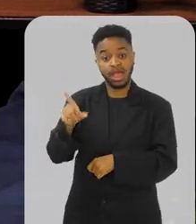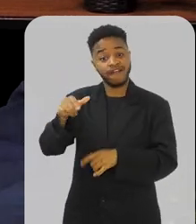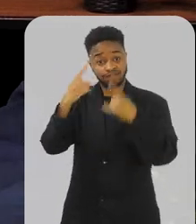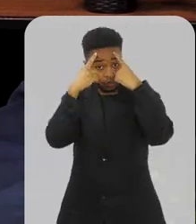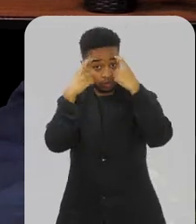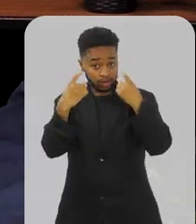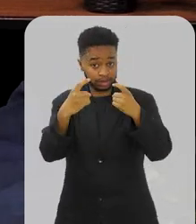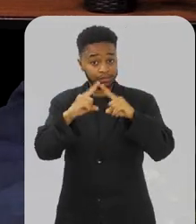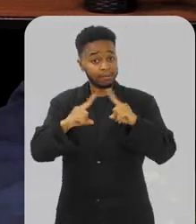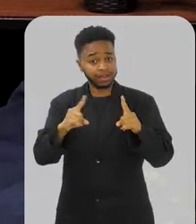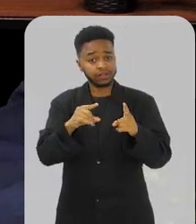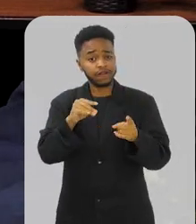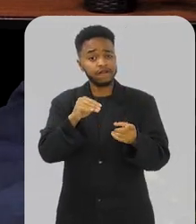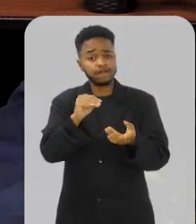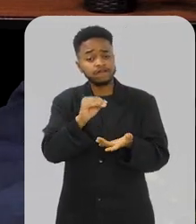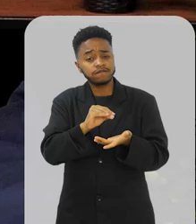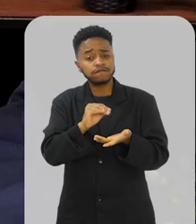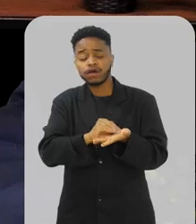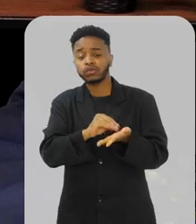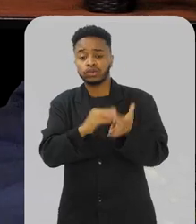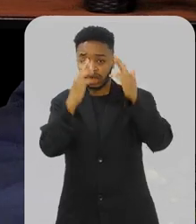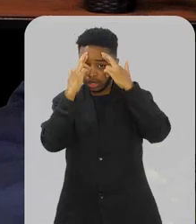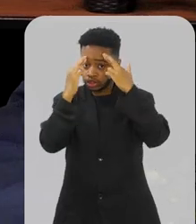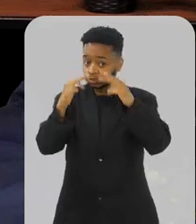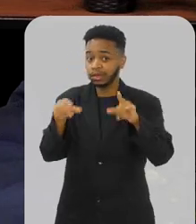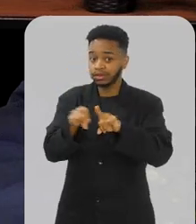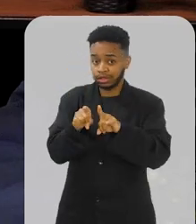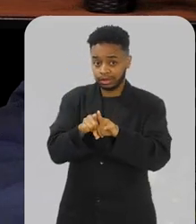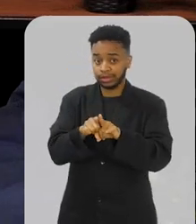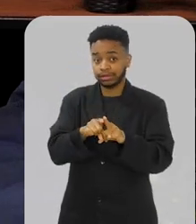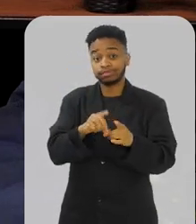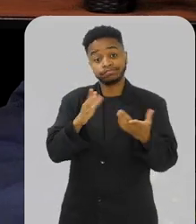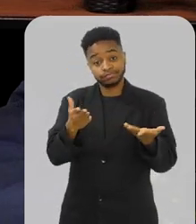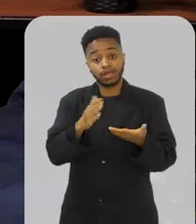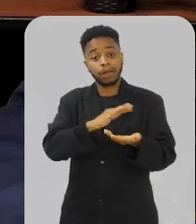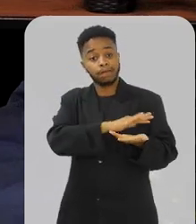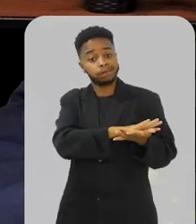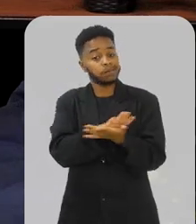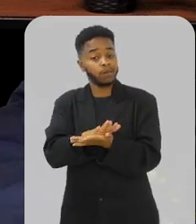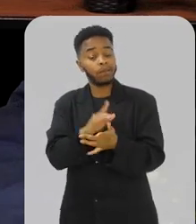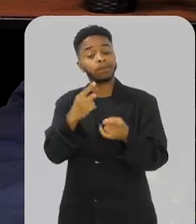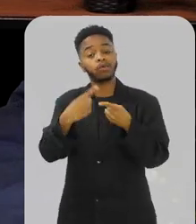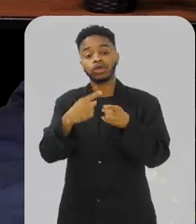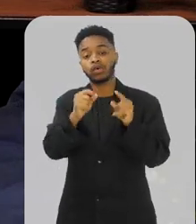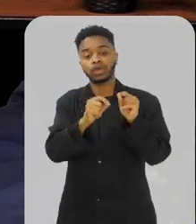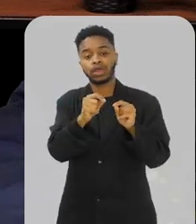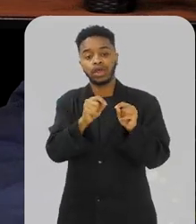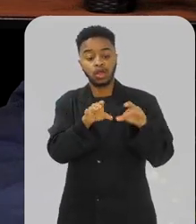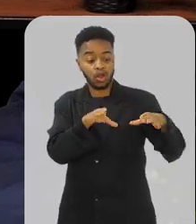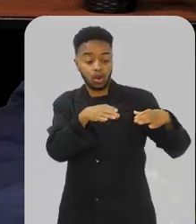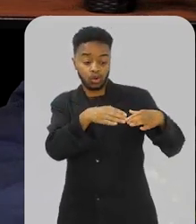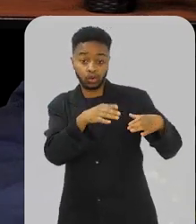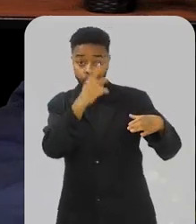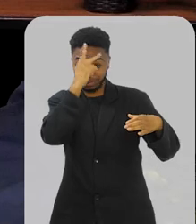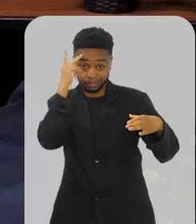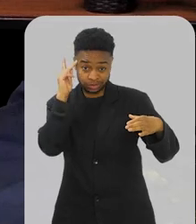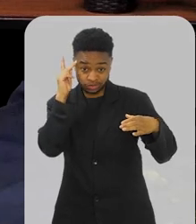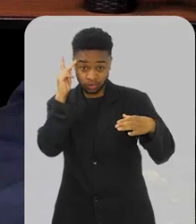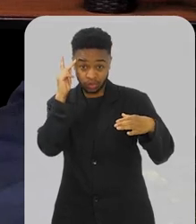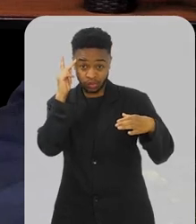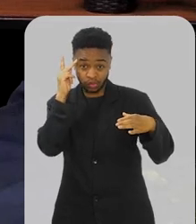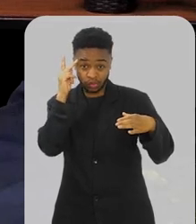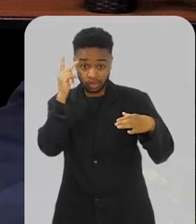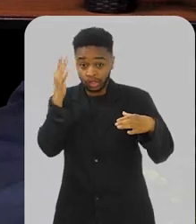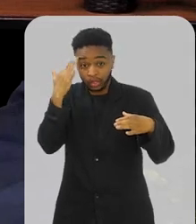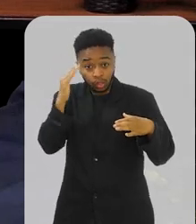ignorância é porque não se respeitou o próximo. E a intolerância, porque foi de um segmento de pessoas que não